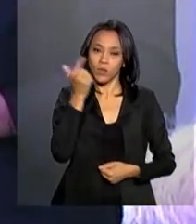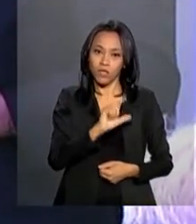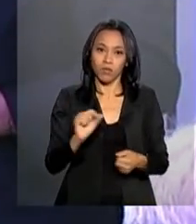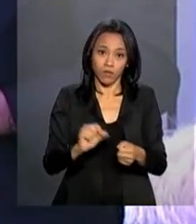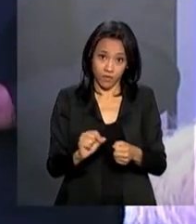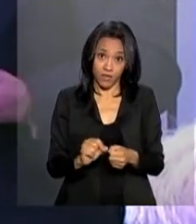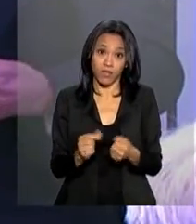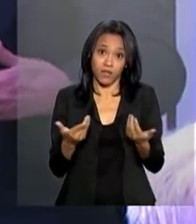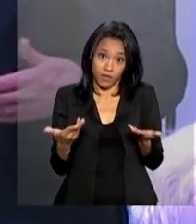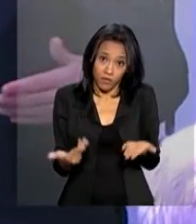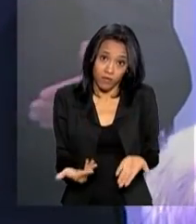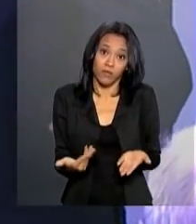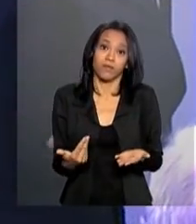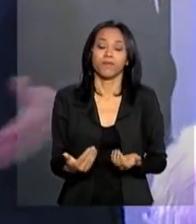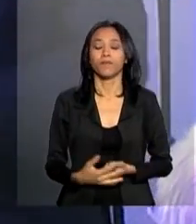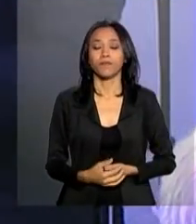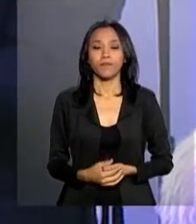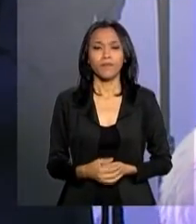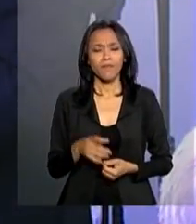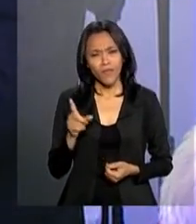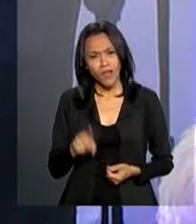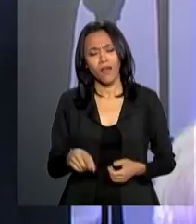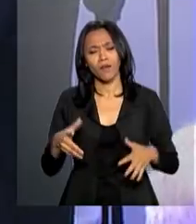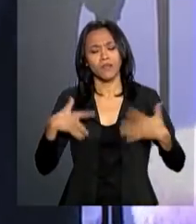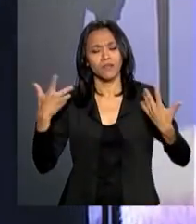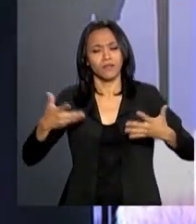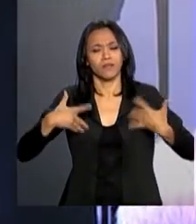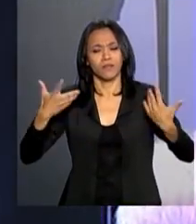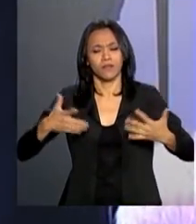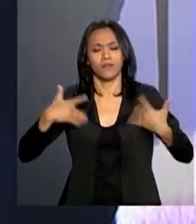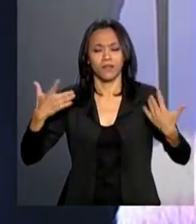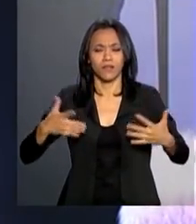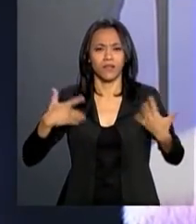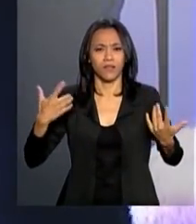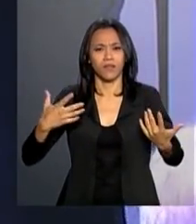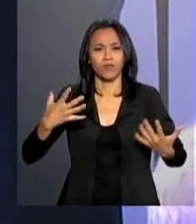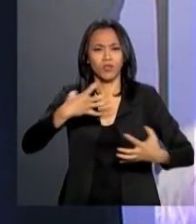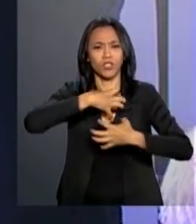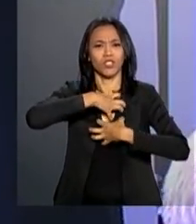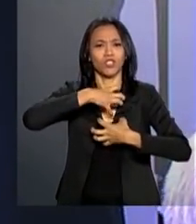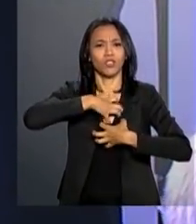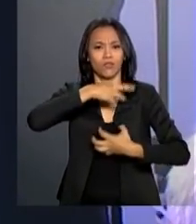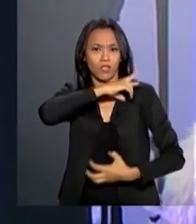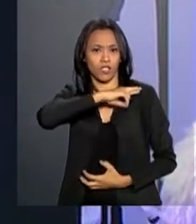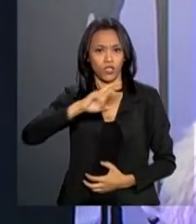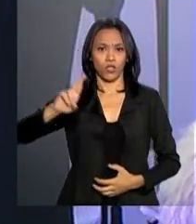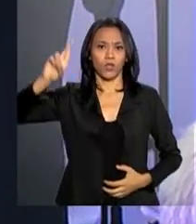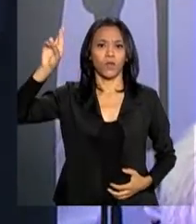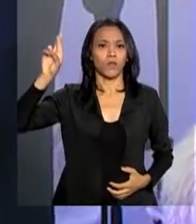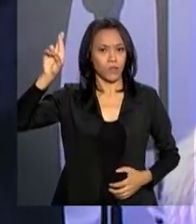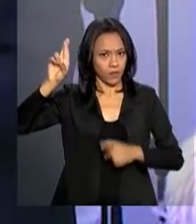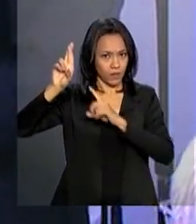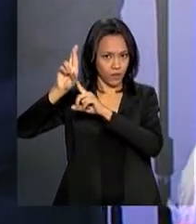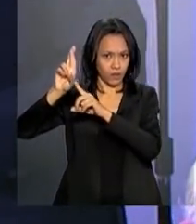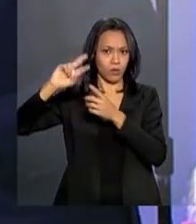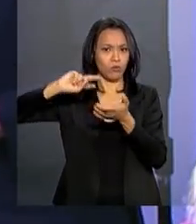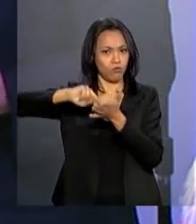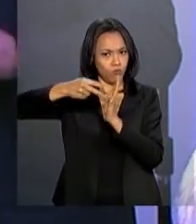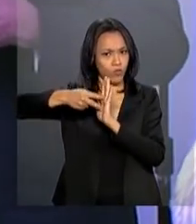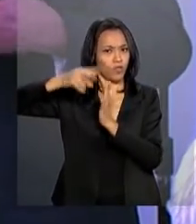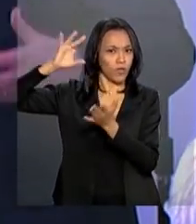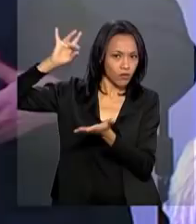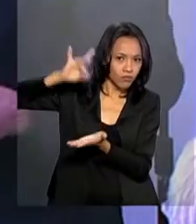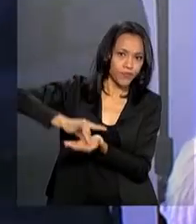modo que é com uma alegria, digamos, religiosa, não é, Dom Urani? Religiosa no seu sentido